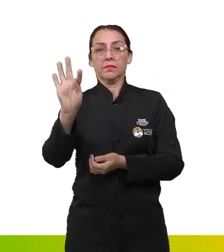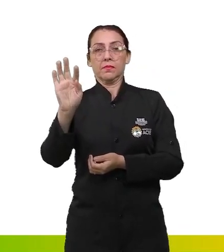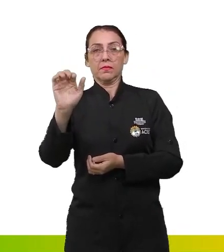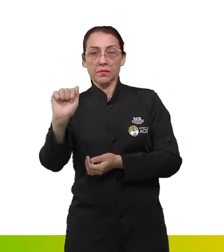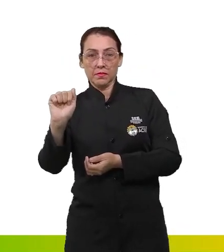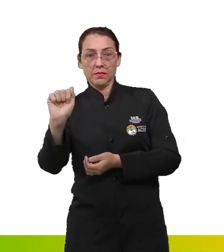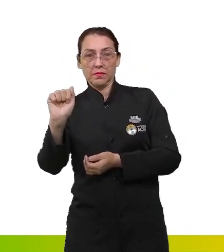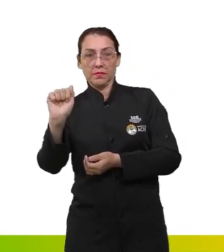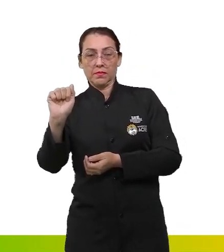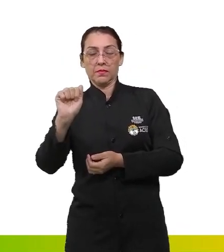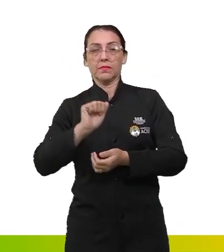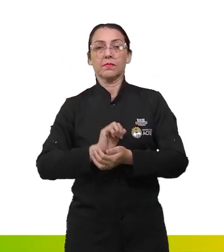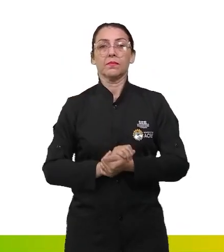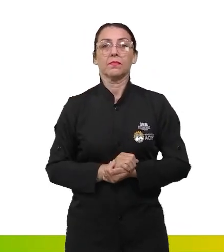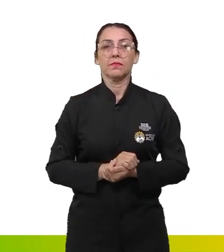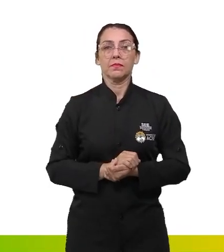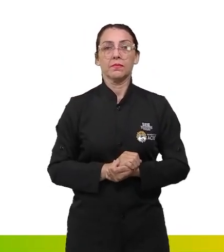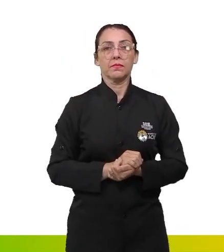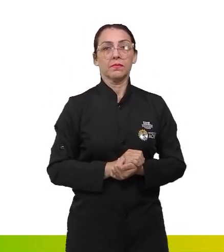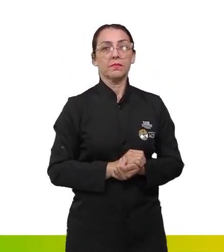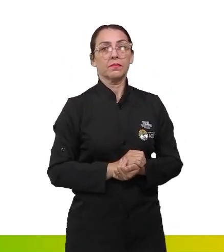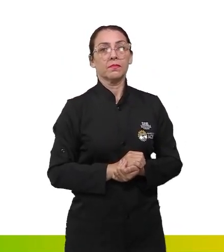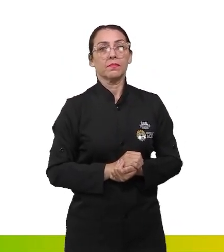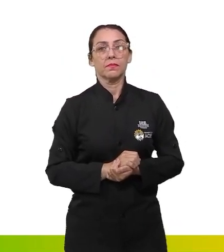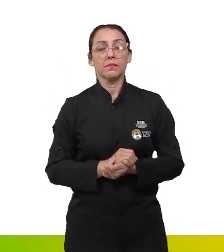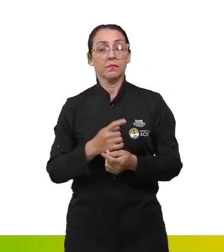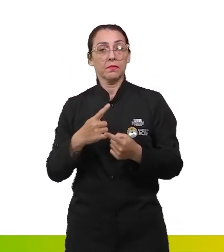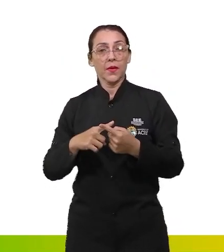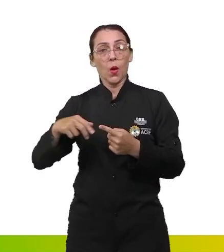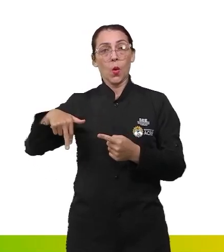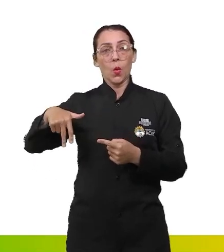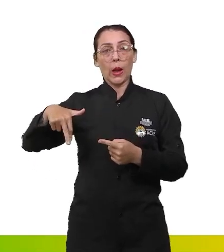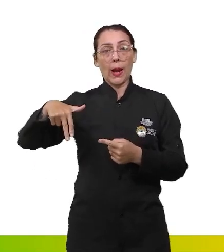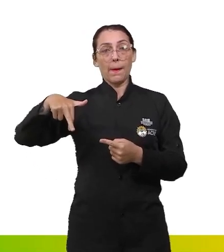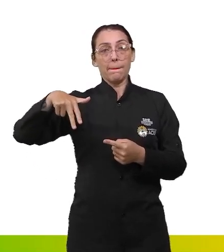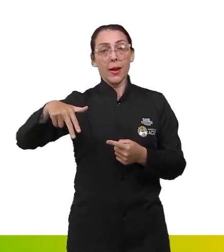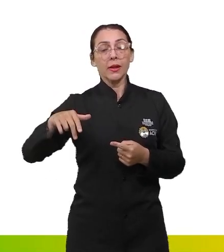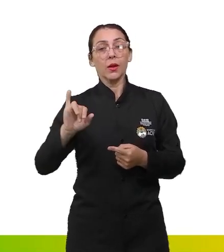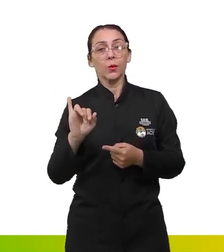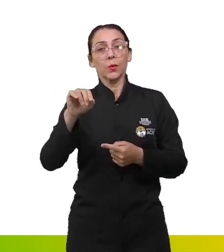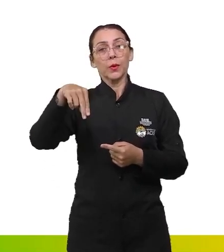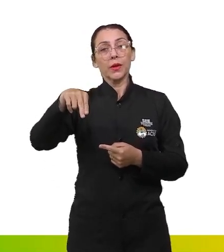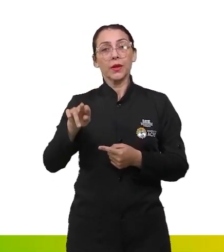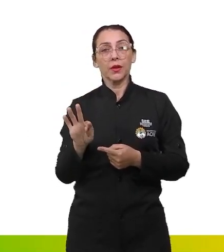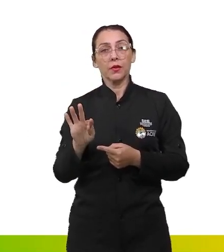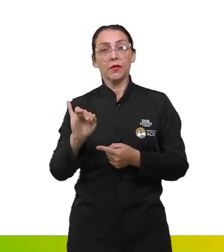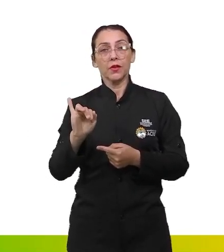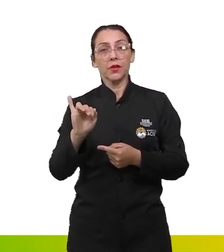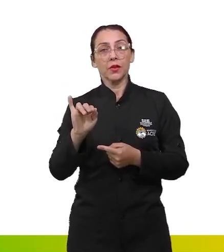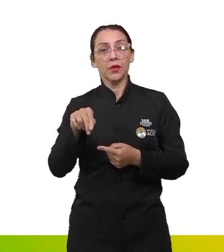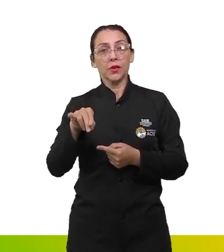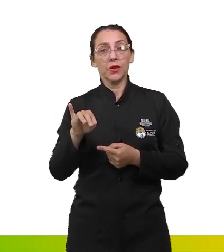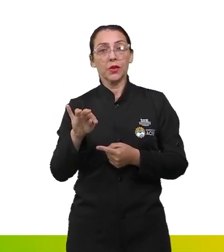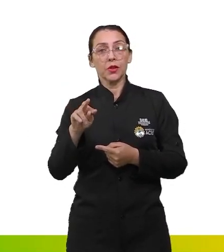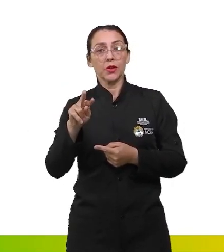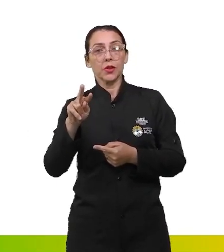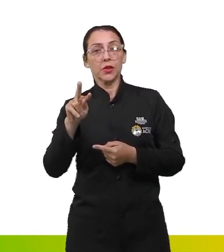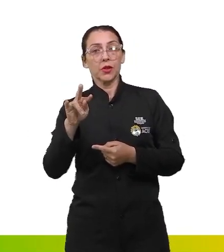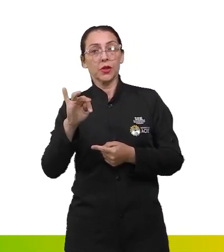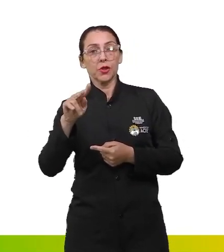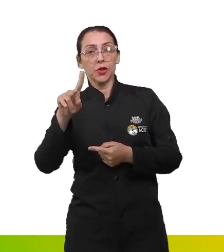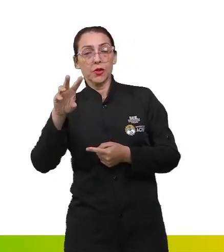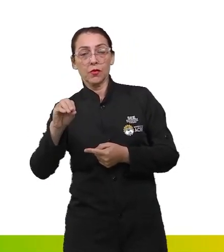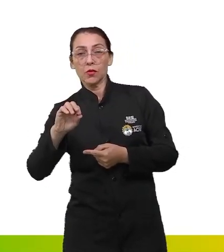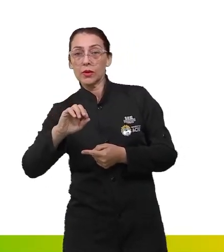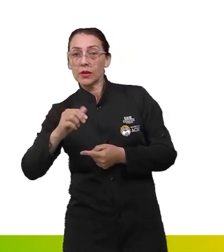é les gusta. Por quê? Porque o caminhar está no infinitivo, não está no plural, tá bom? Está